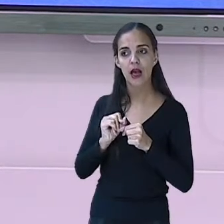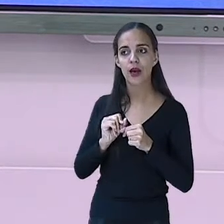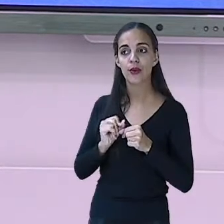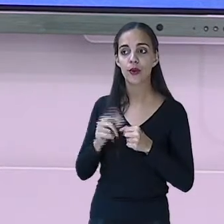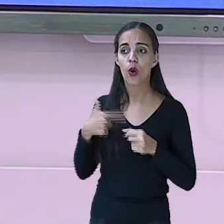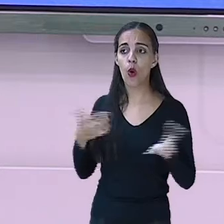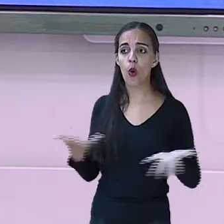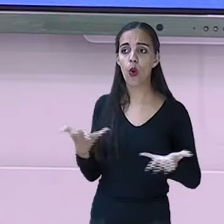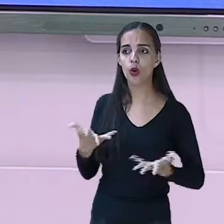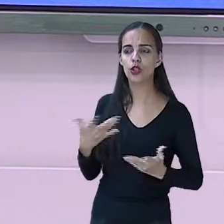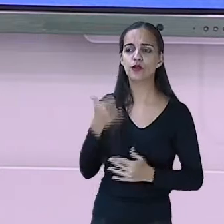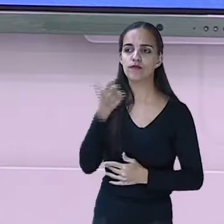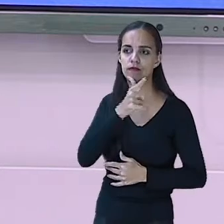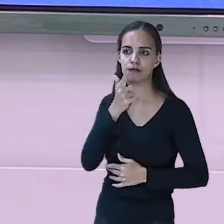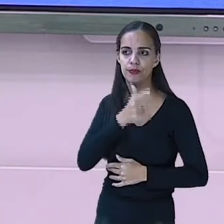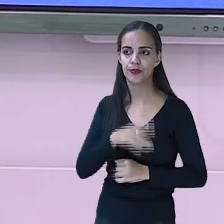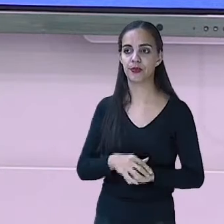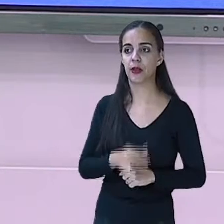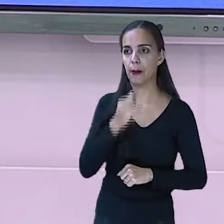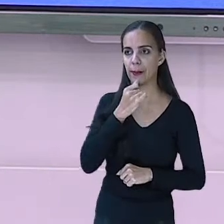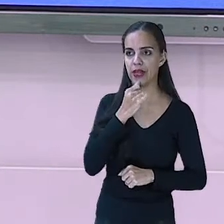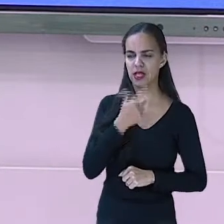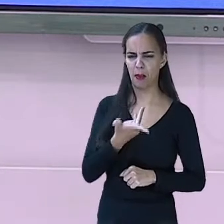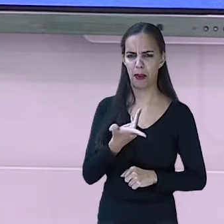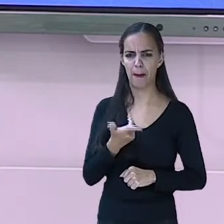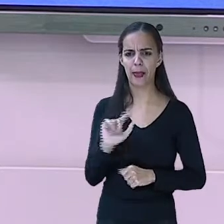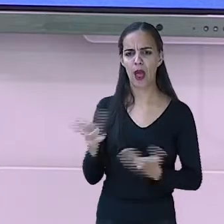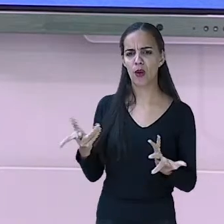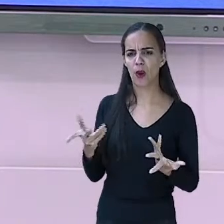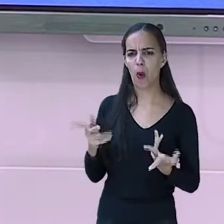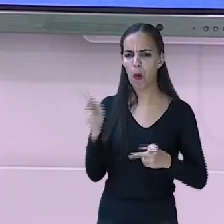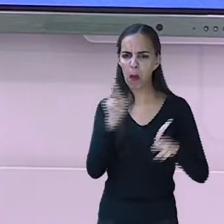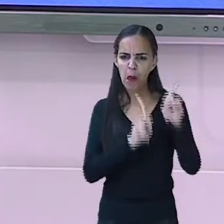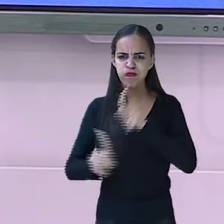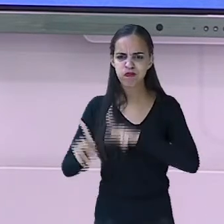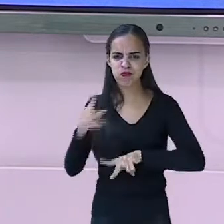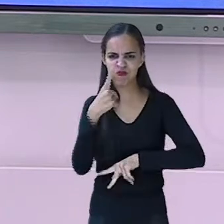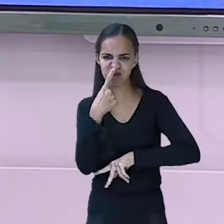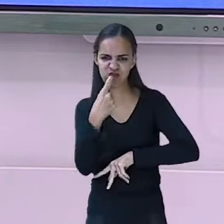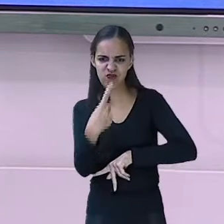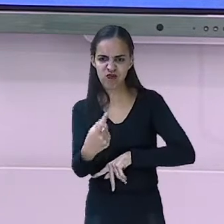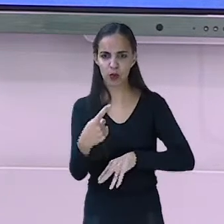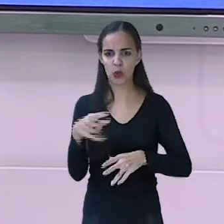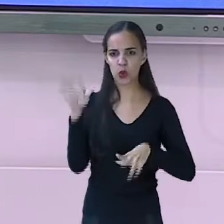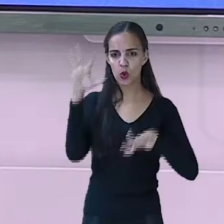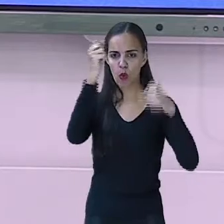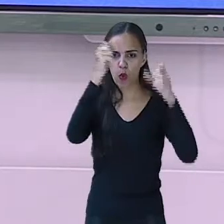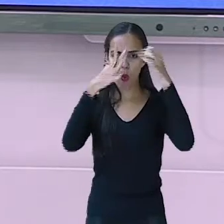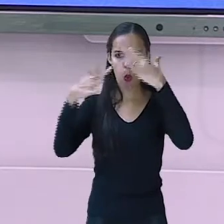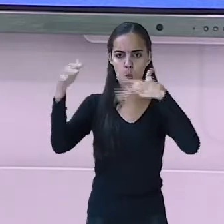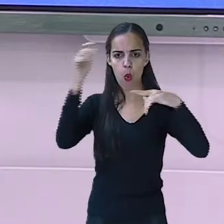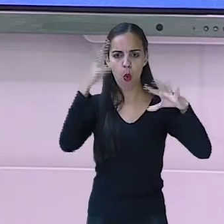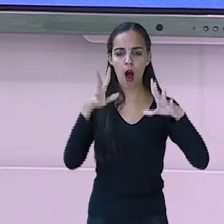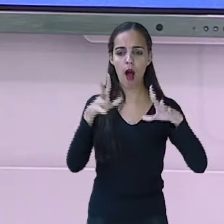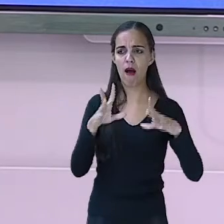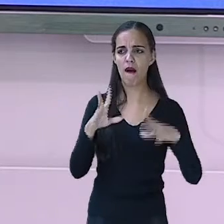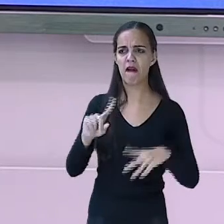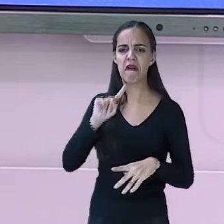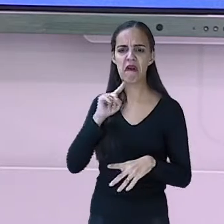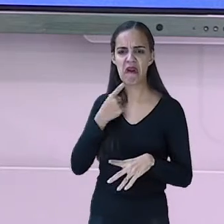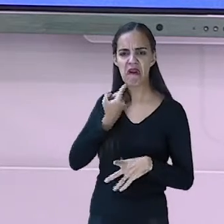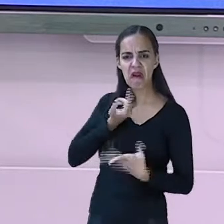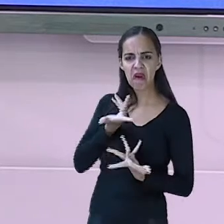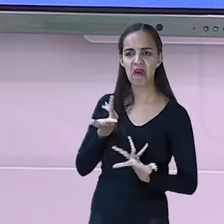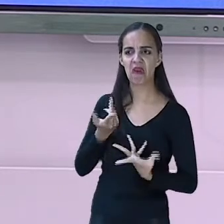que a poluição que nós temos hoje sempre existiu? E quando a gente faz